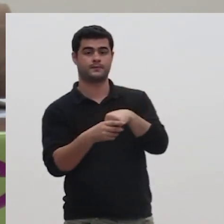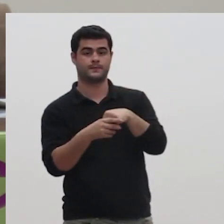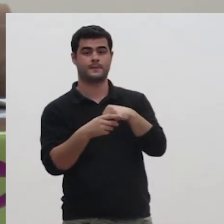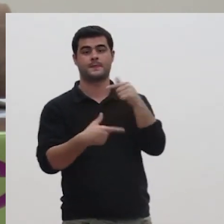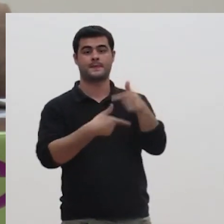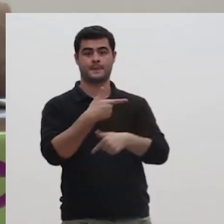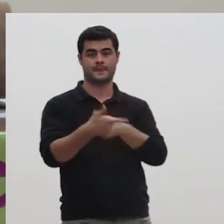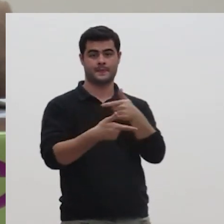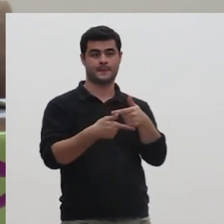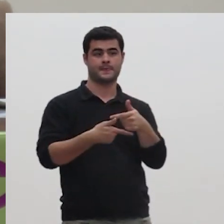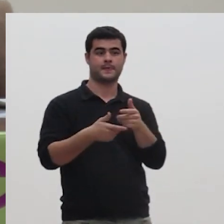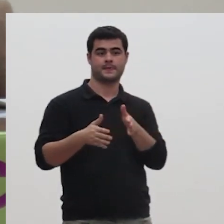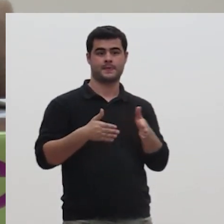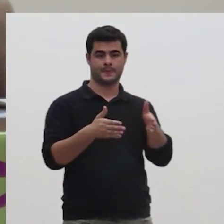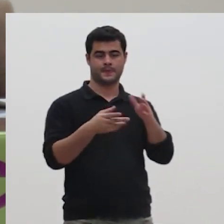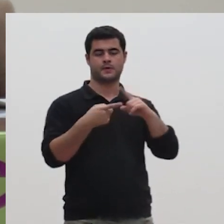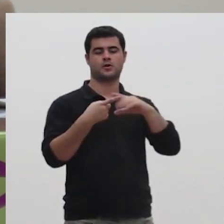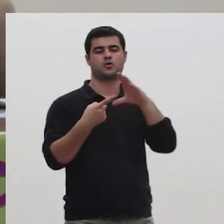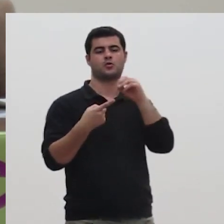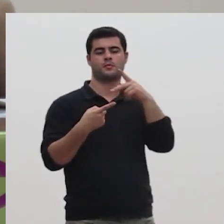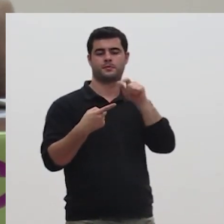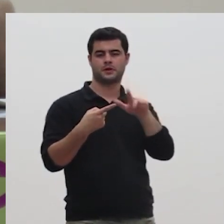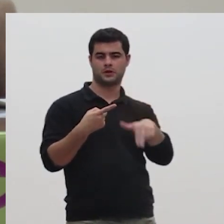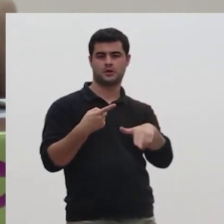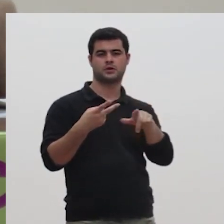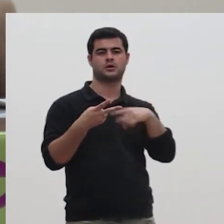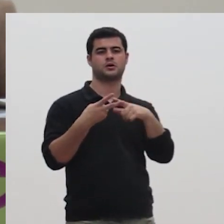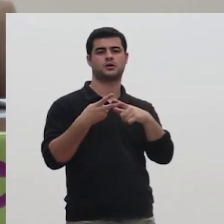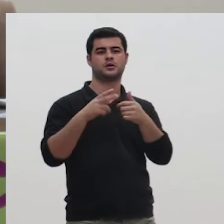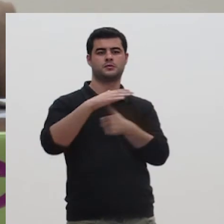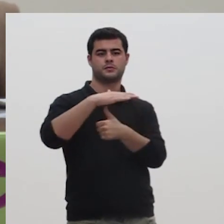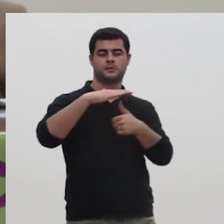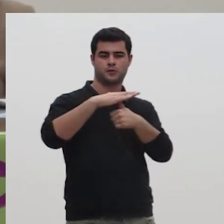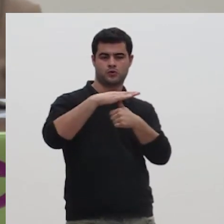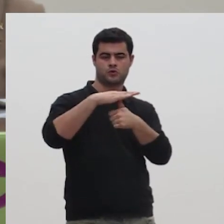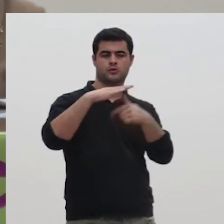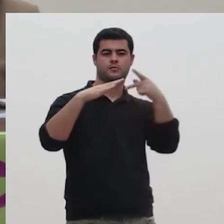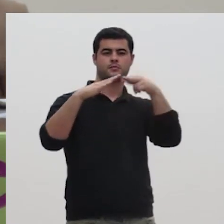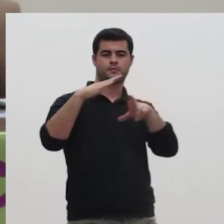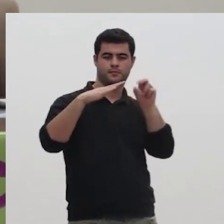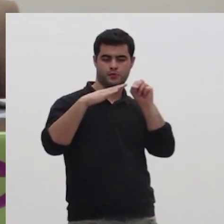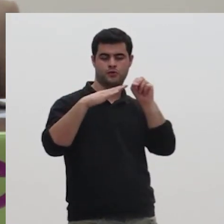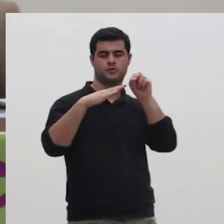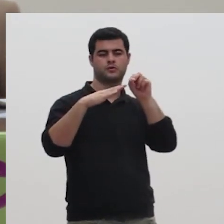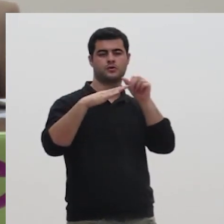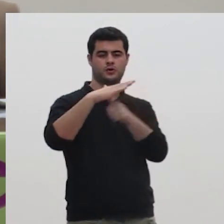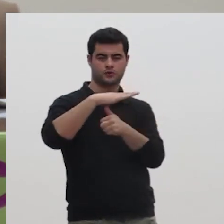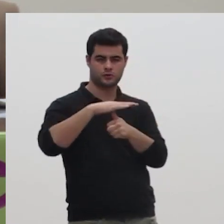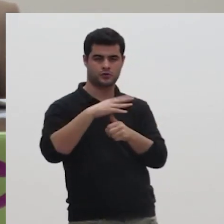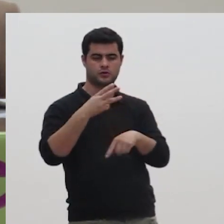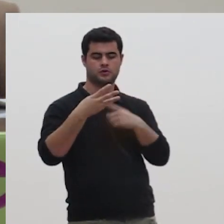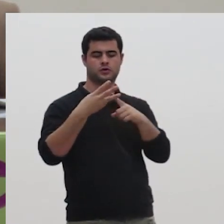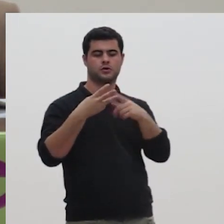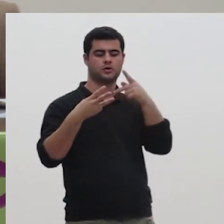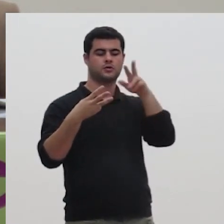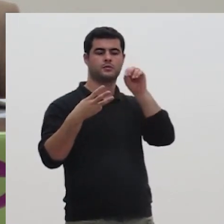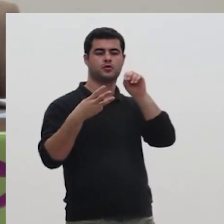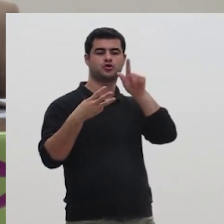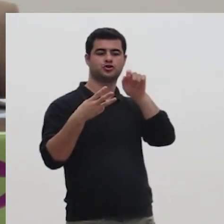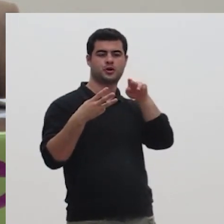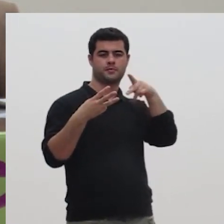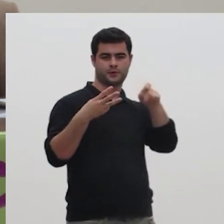tem que valer para a Proplan, isso tem que valer para a Pró-Reitoria de Administração, isso tem que valer para a Progep, tem que